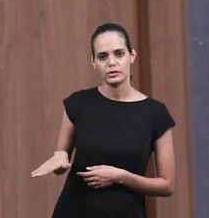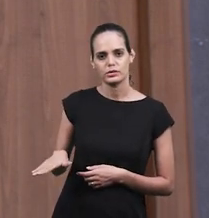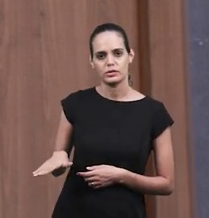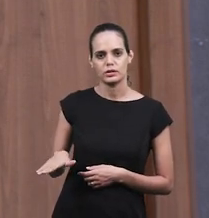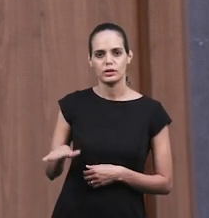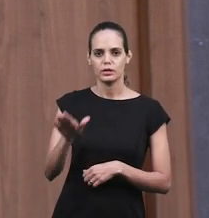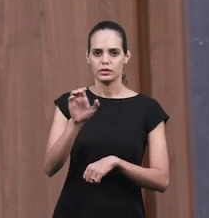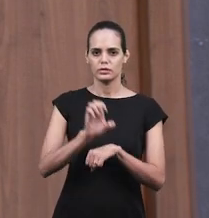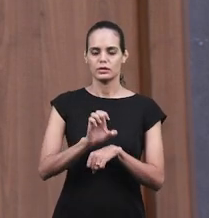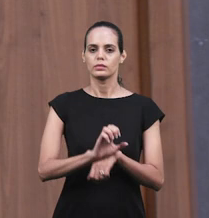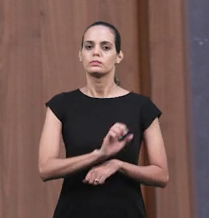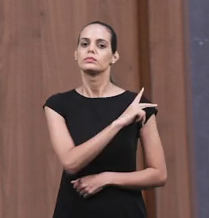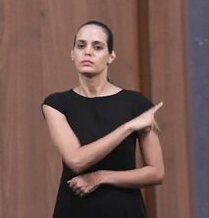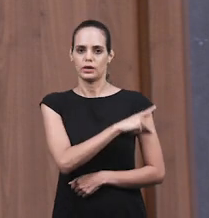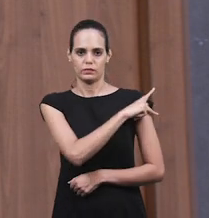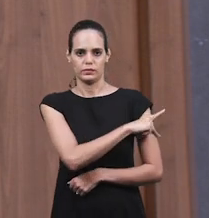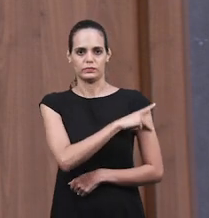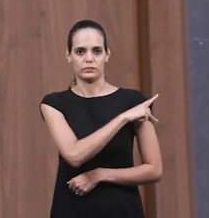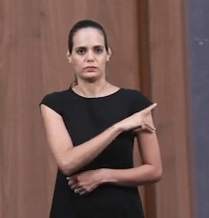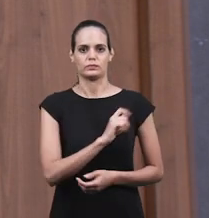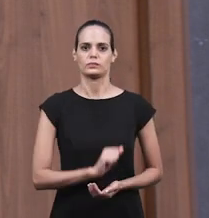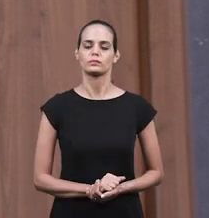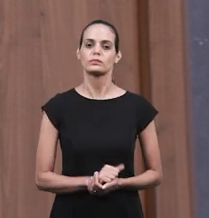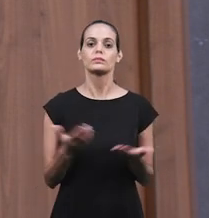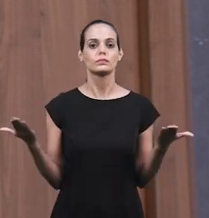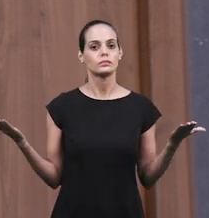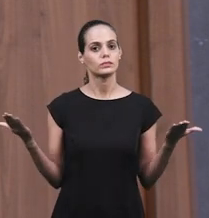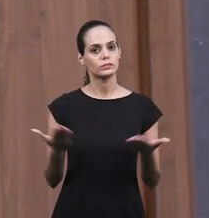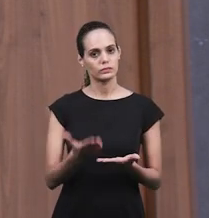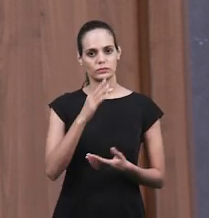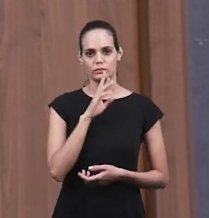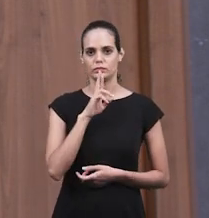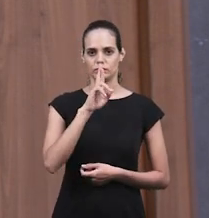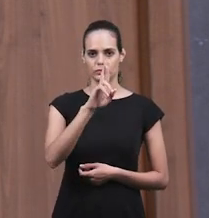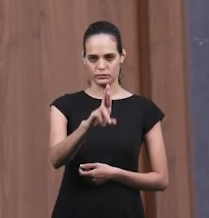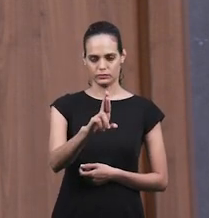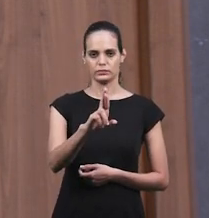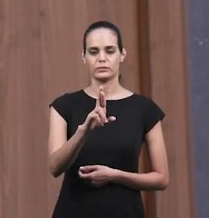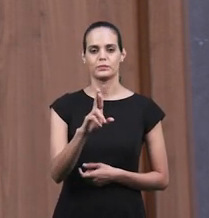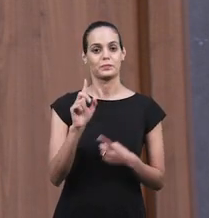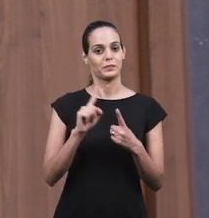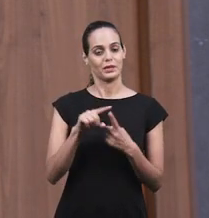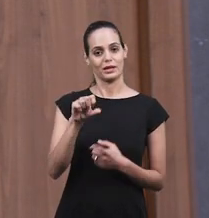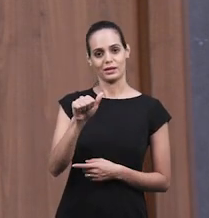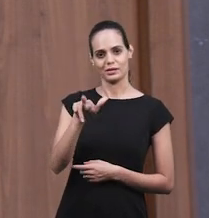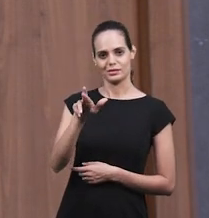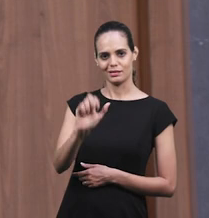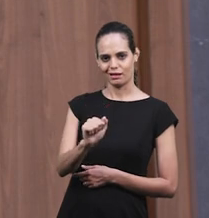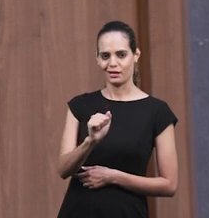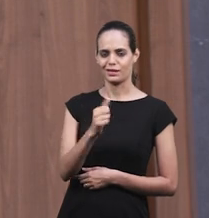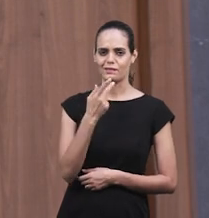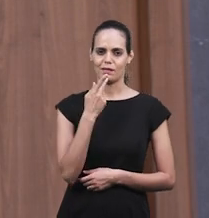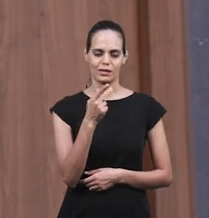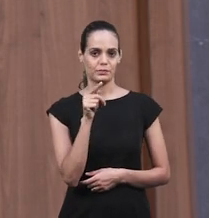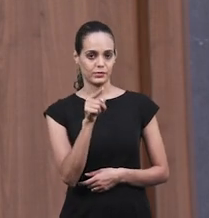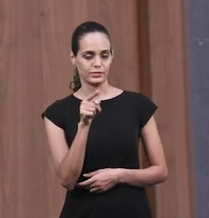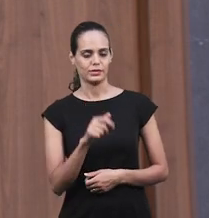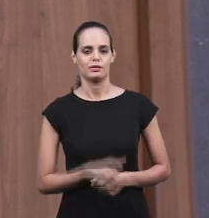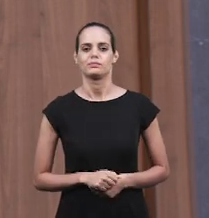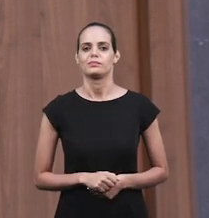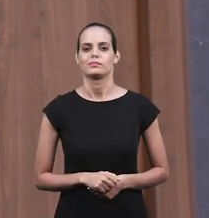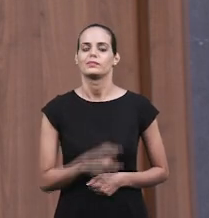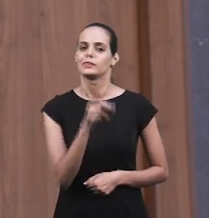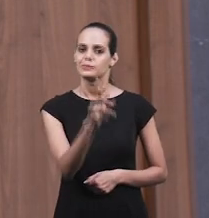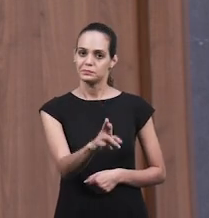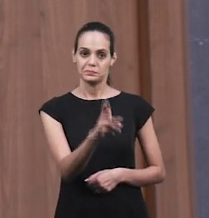Teresina, capital do estado do Piauí. Vamos então obter essas duas respostas. E a Sara, eu quero dizer o seguinte: Sara,